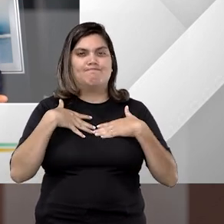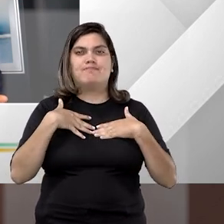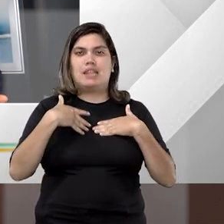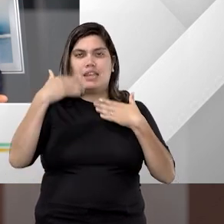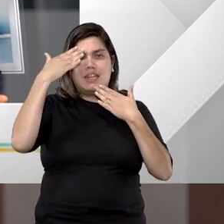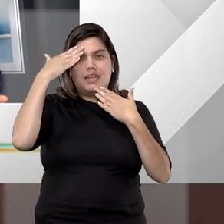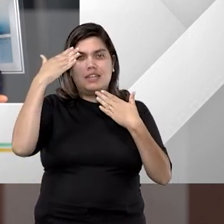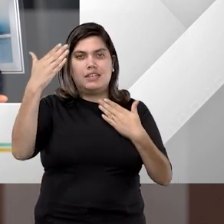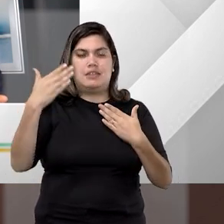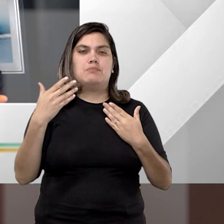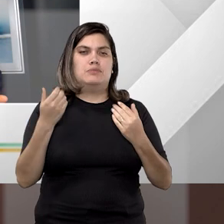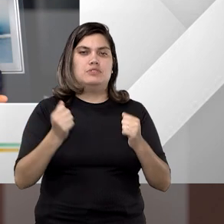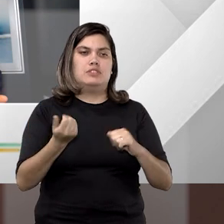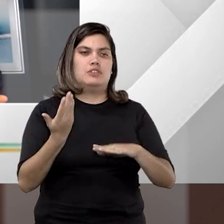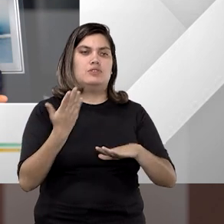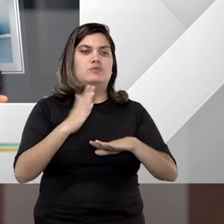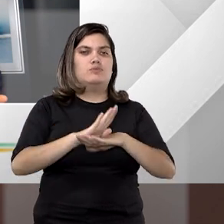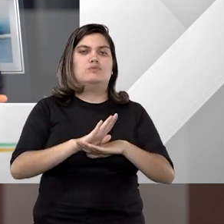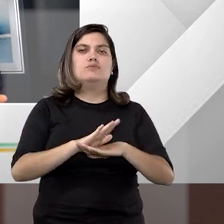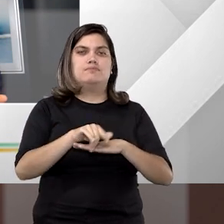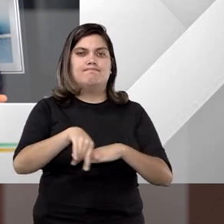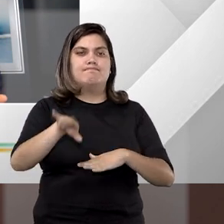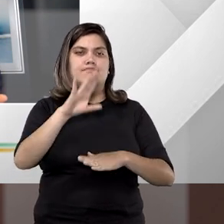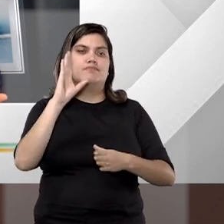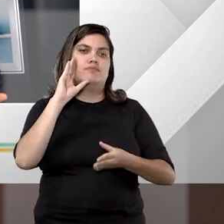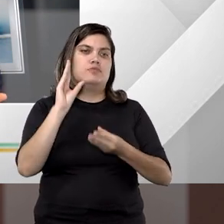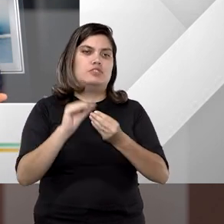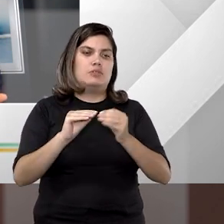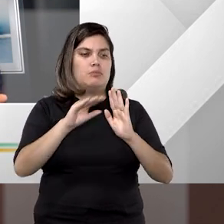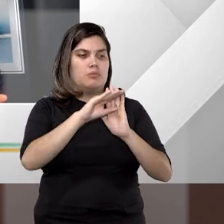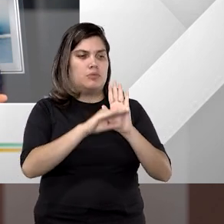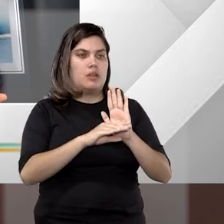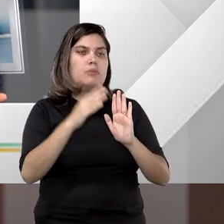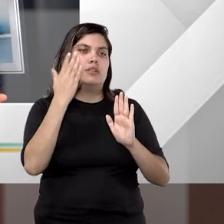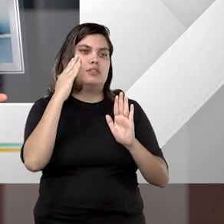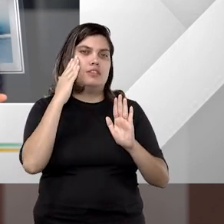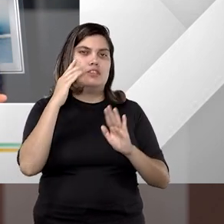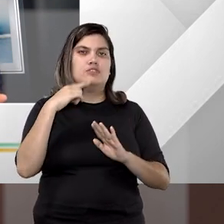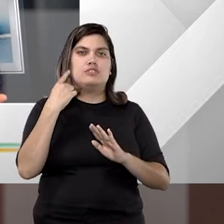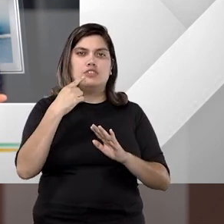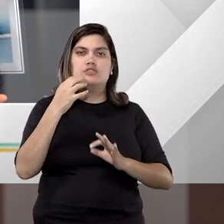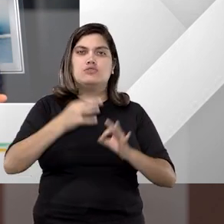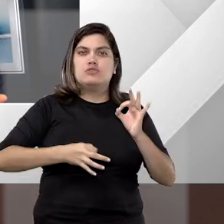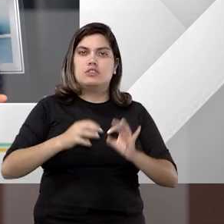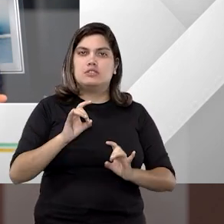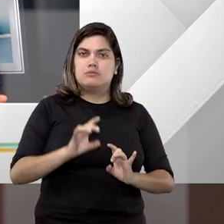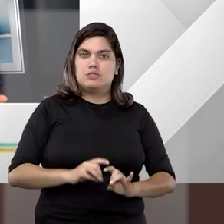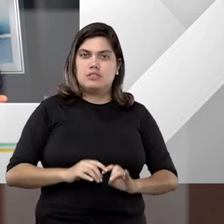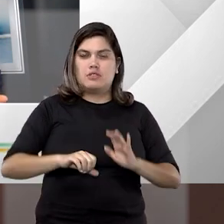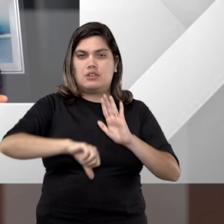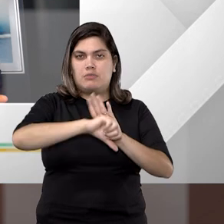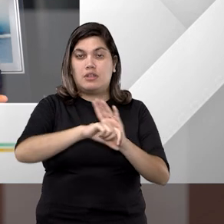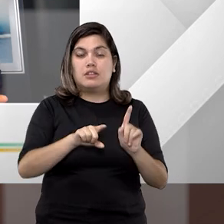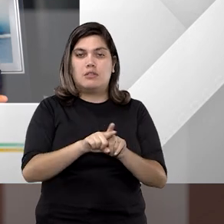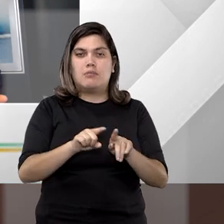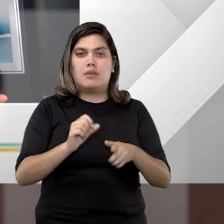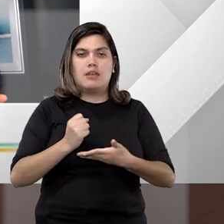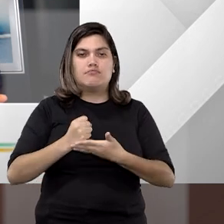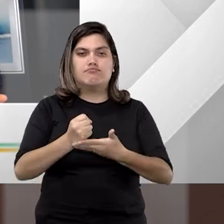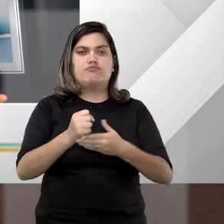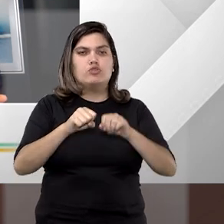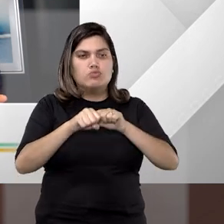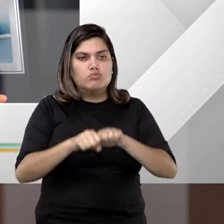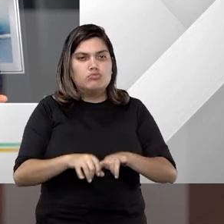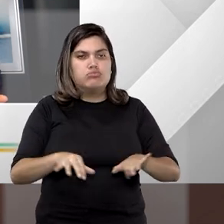me sinto muito gratificado de poder contribuir com esse entender direito de Juizado Especial Criminal e